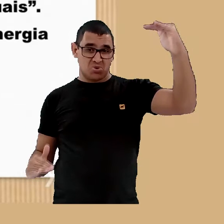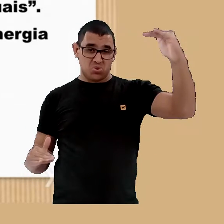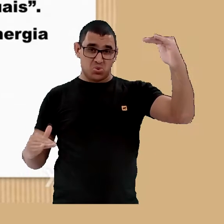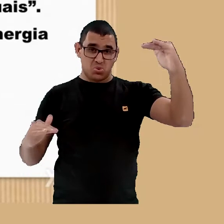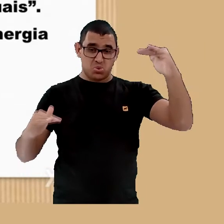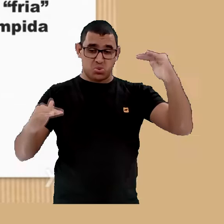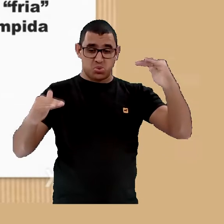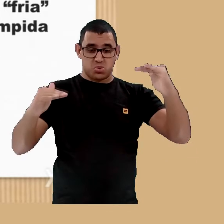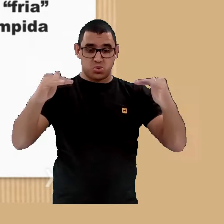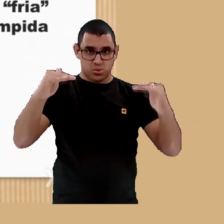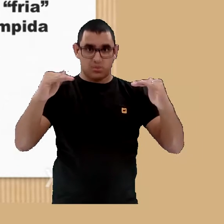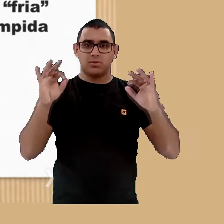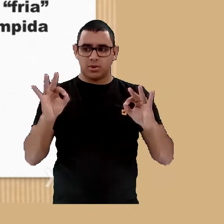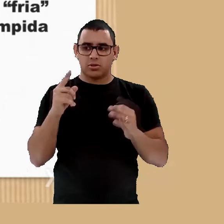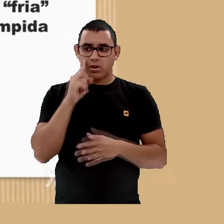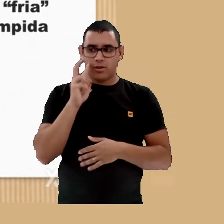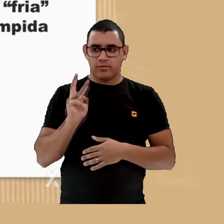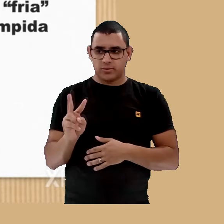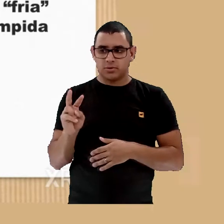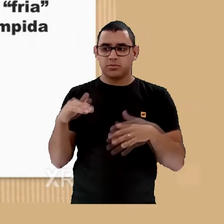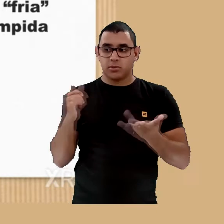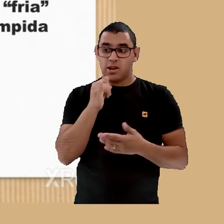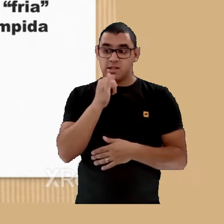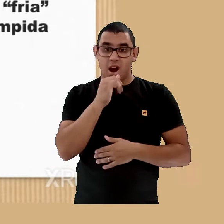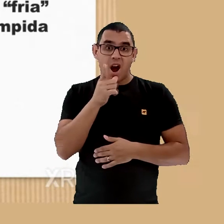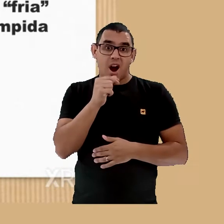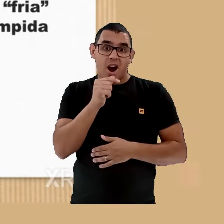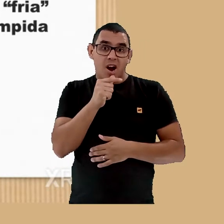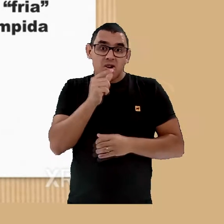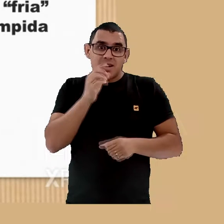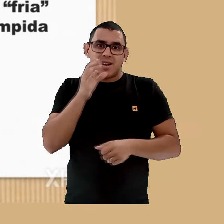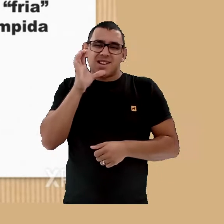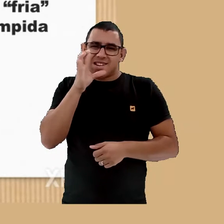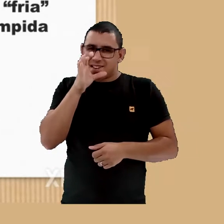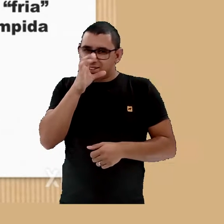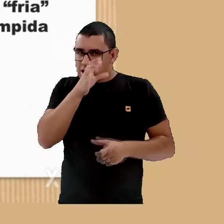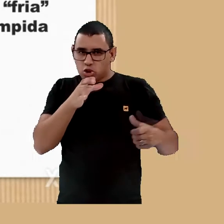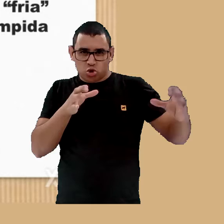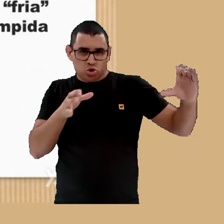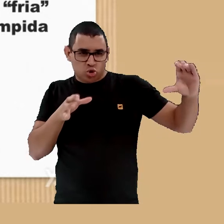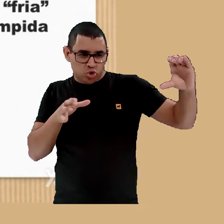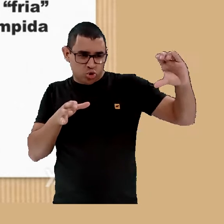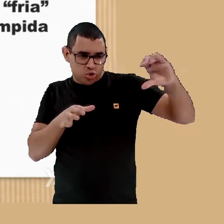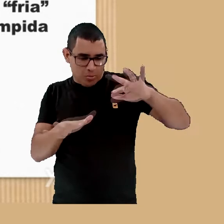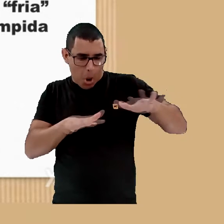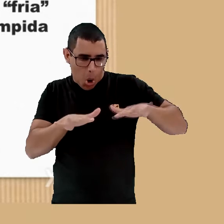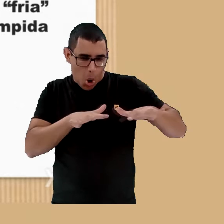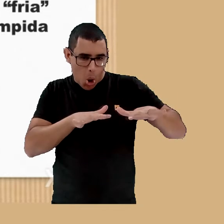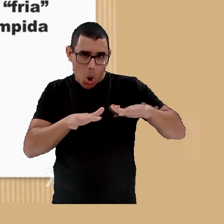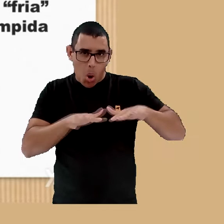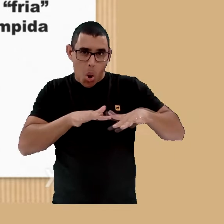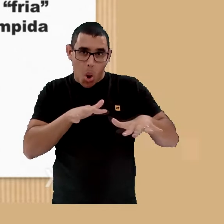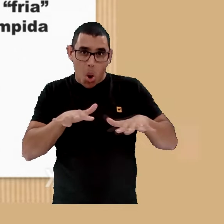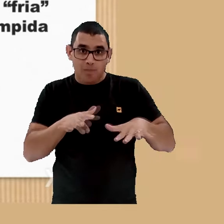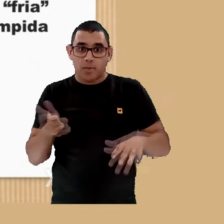explica melhor essa situação. As partículas de água quente fornecem parte de sua energia de agitação para as partículas de